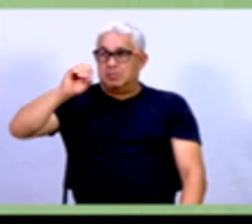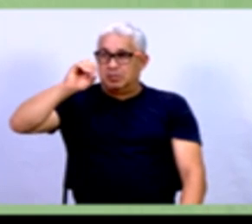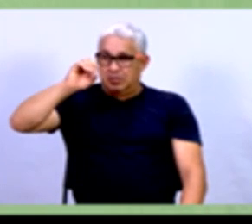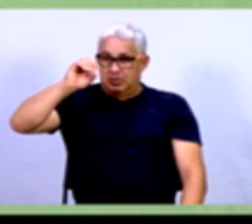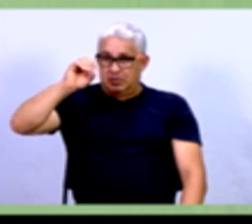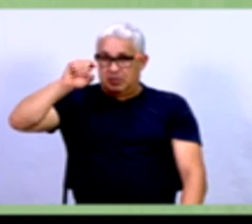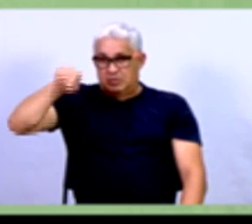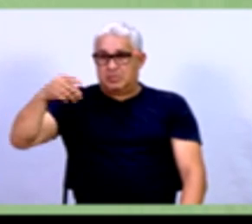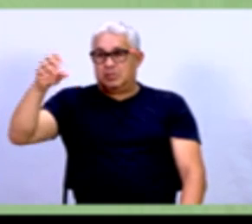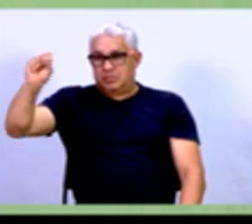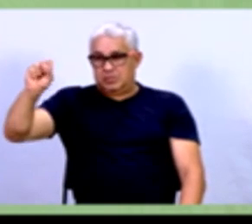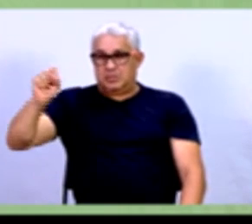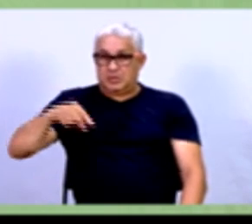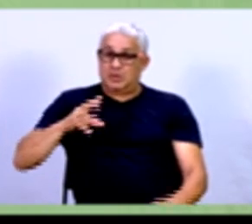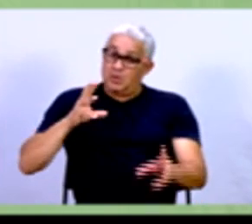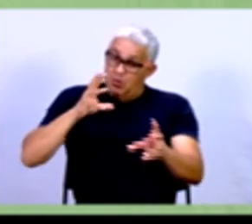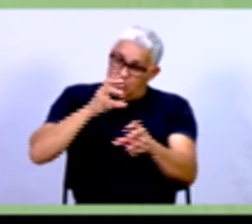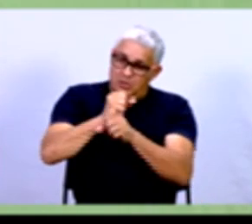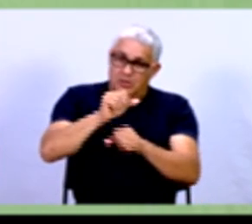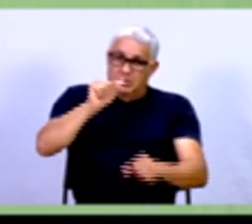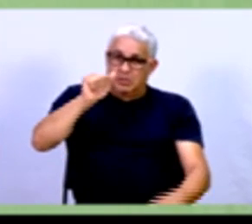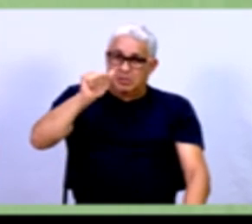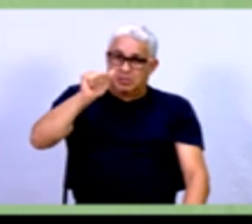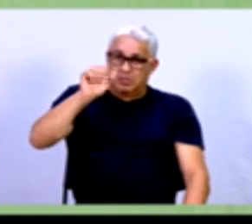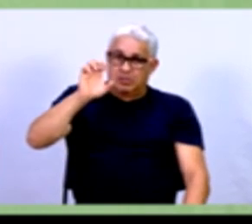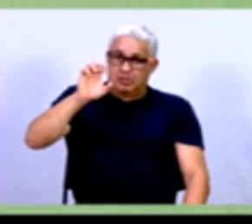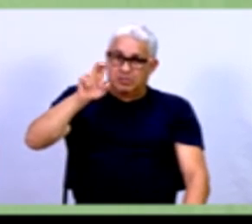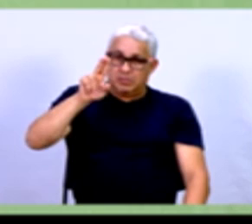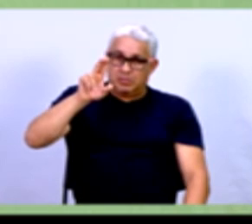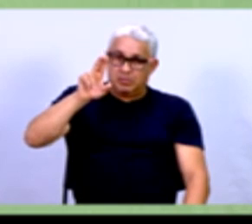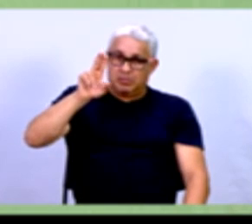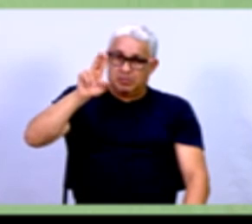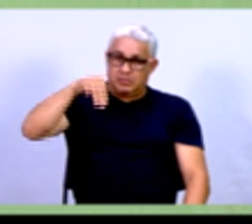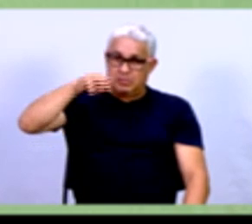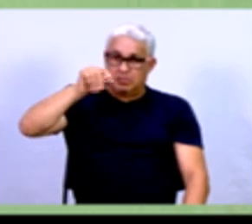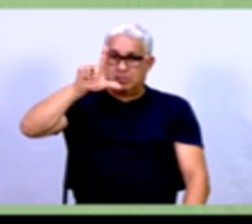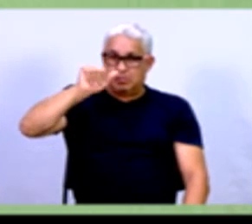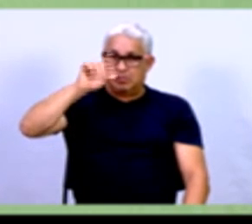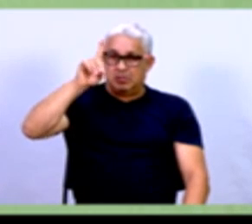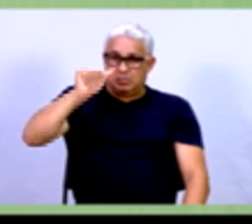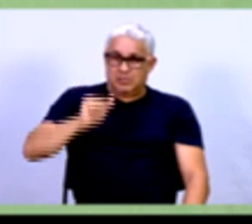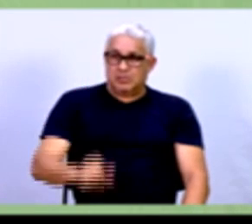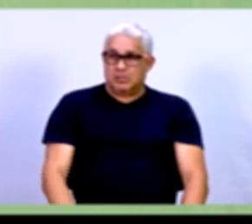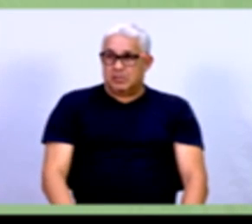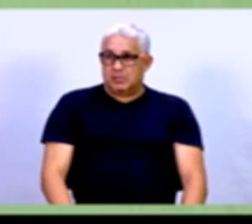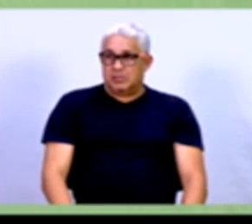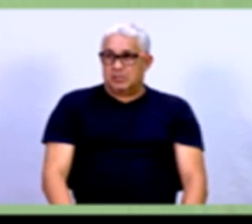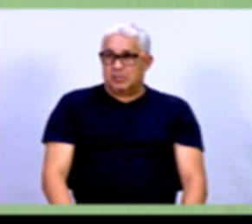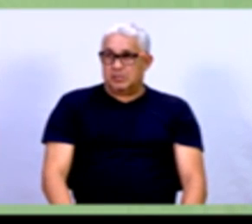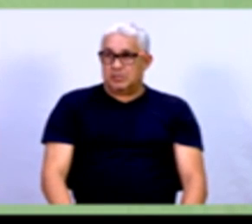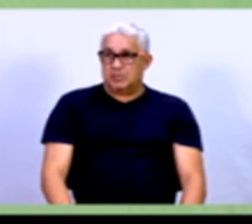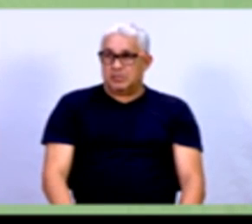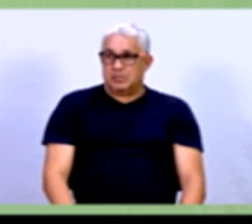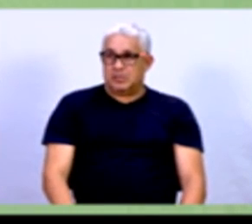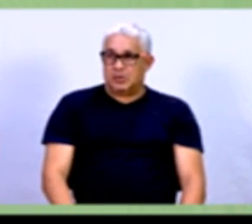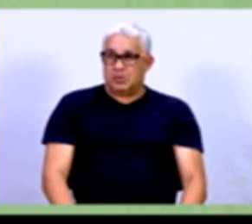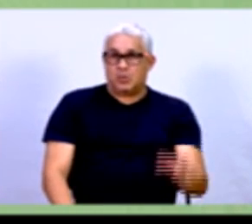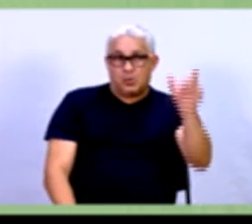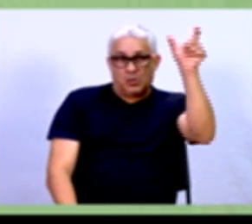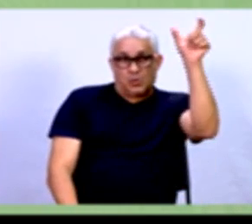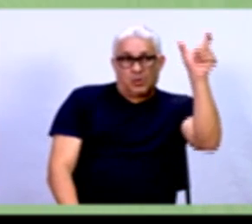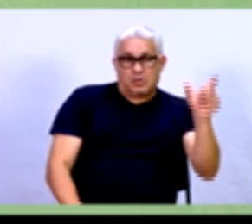frequência relativa acumulada. Agora, a nossa frequência acumulada, ela vai vir dessa abinha aqui, ó,